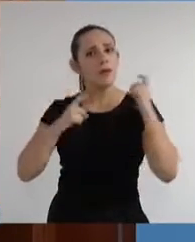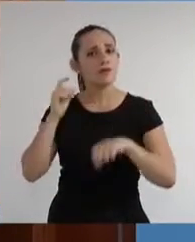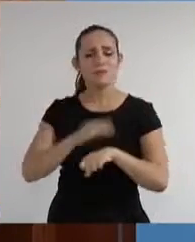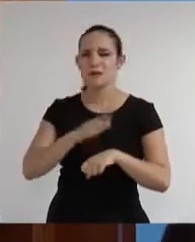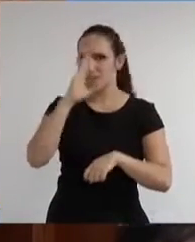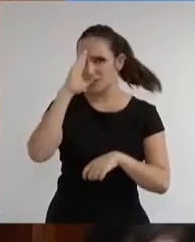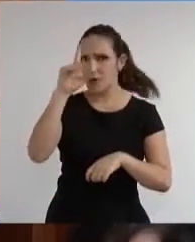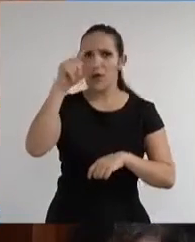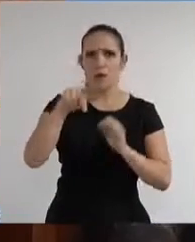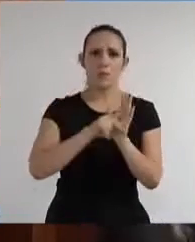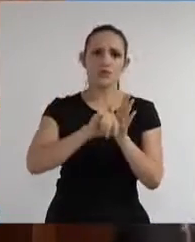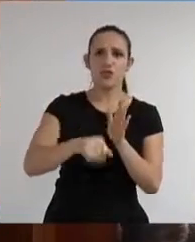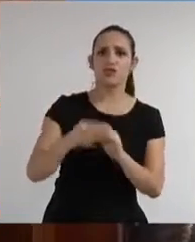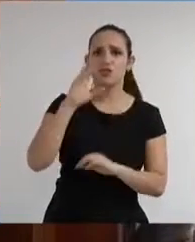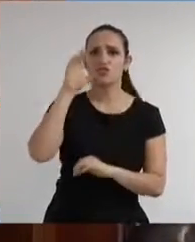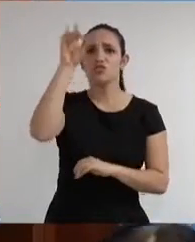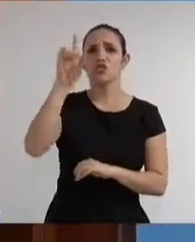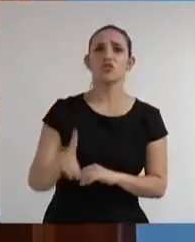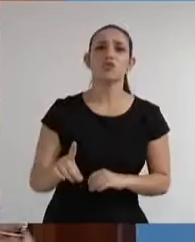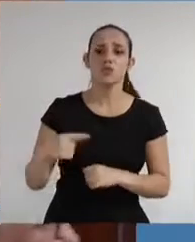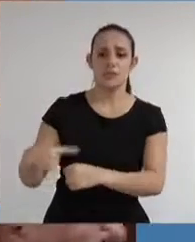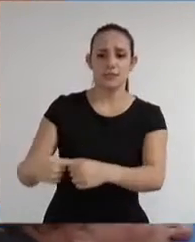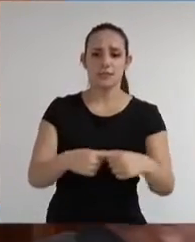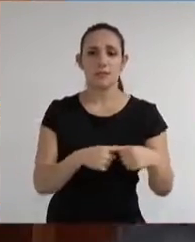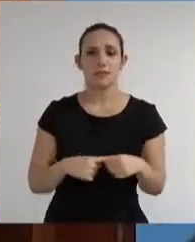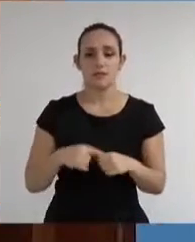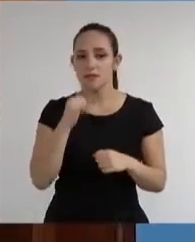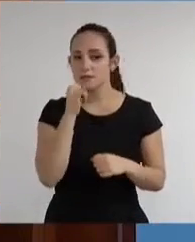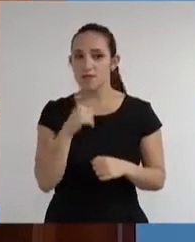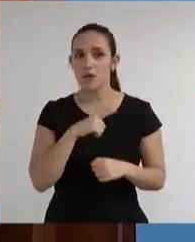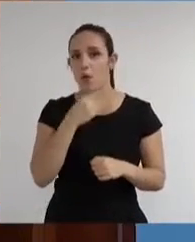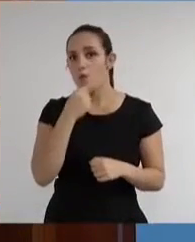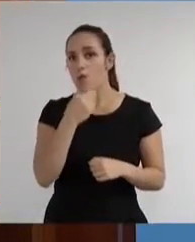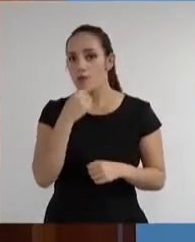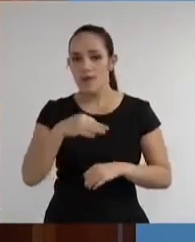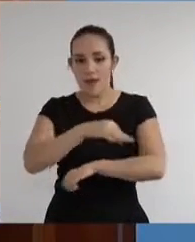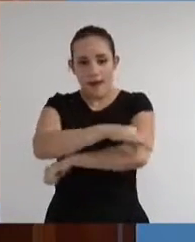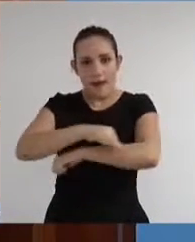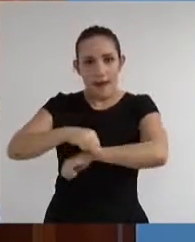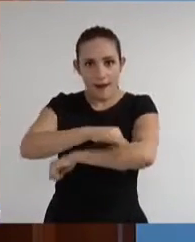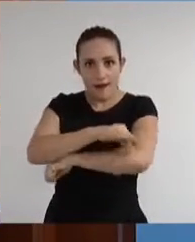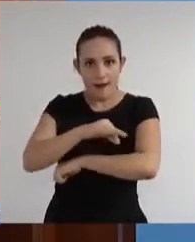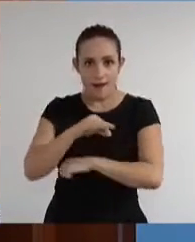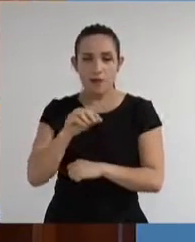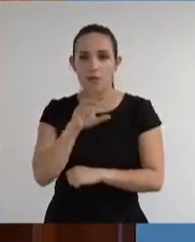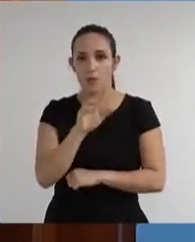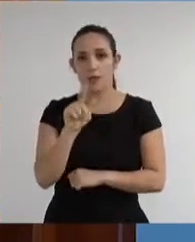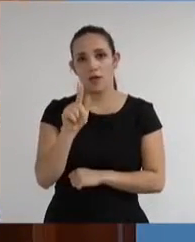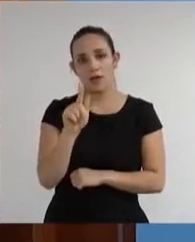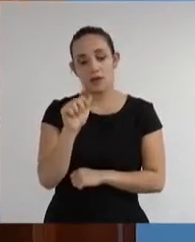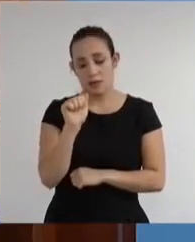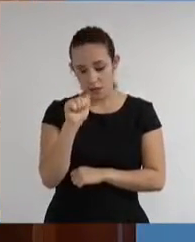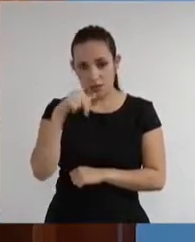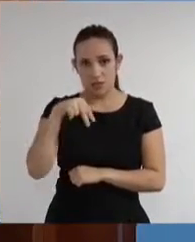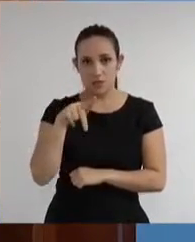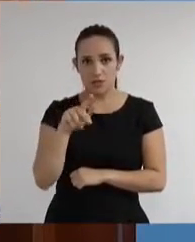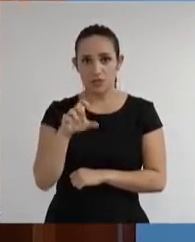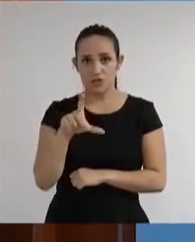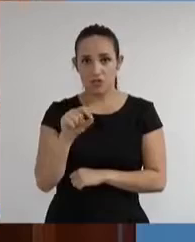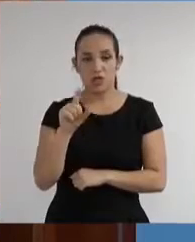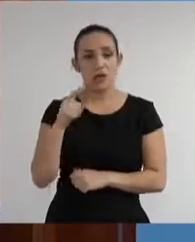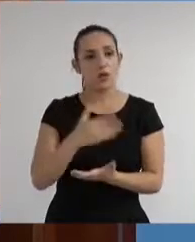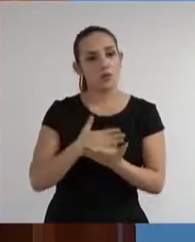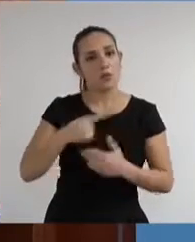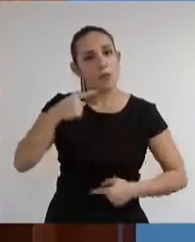municípios. E o arquiteto Ângelo, ele foi um dos precursores para a discussão disso